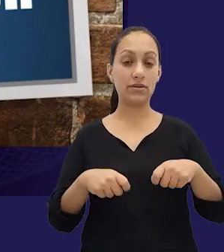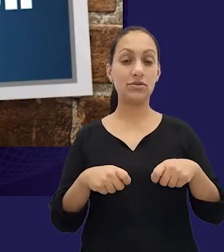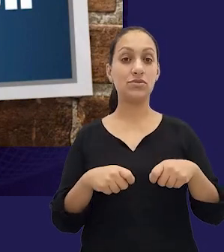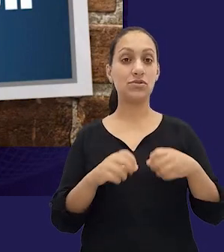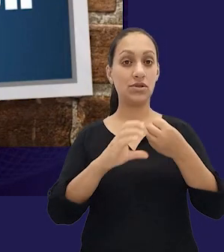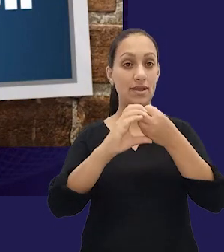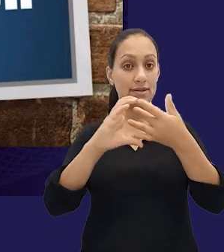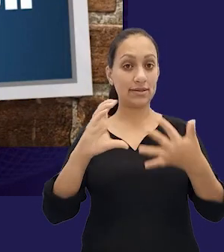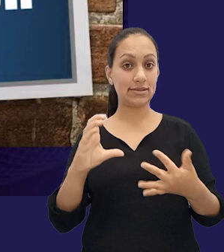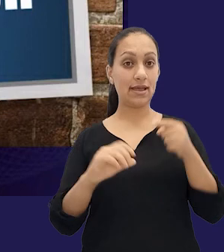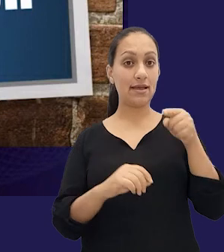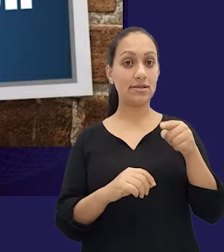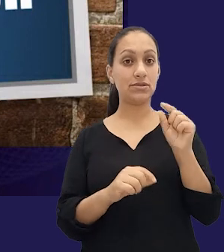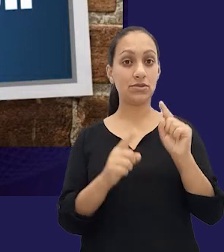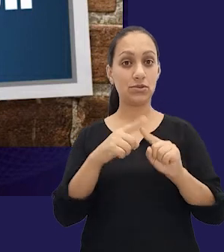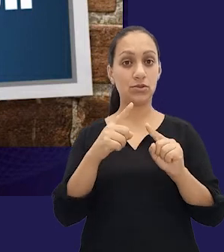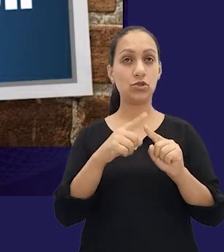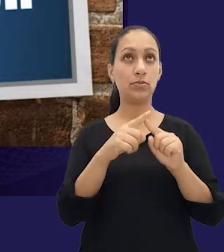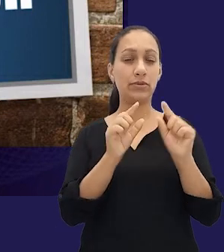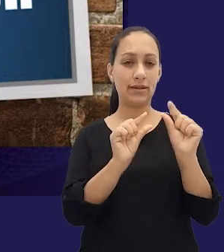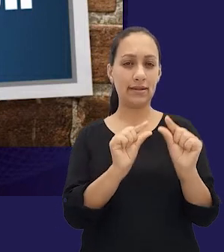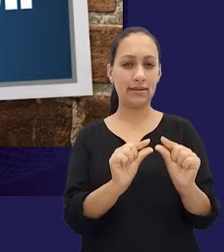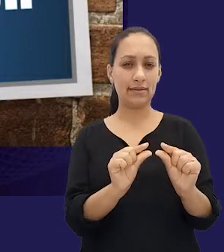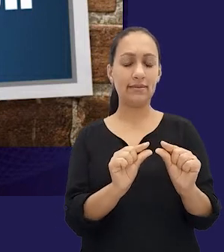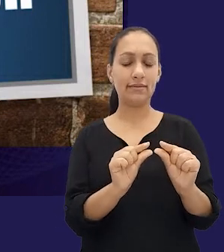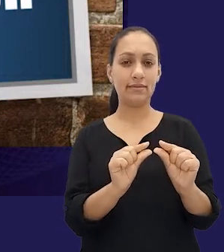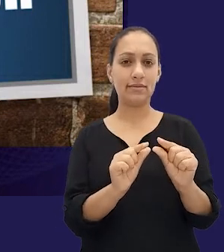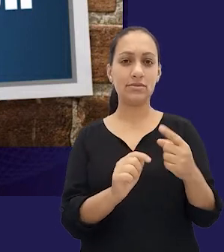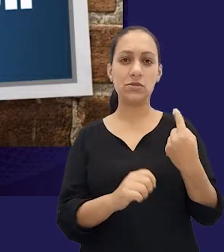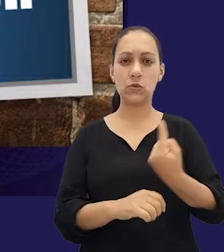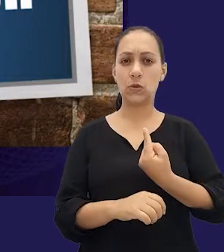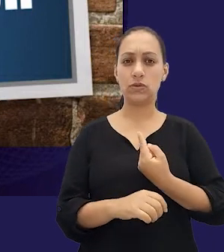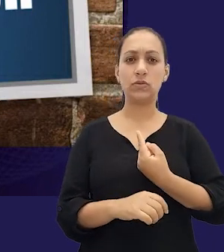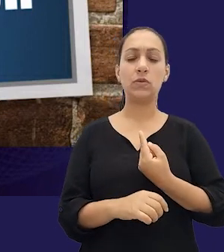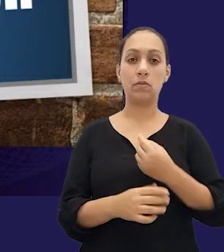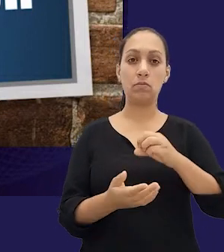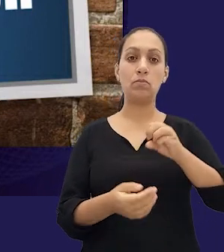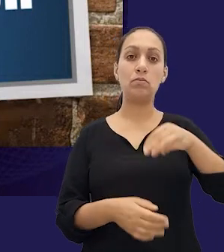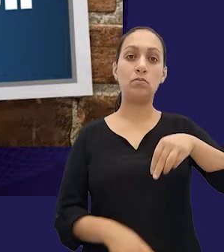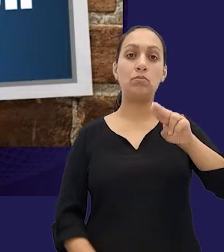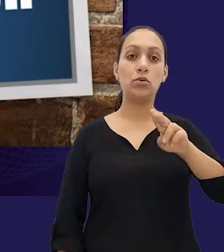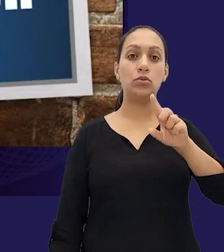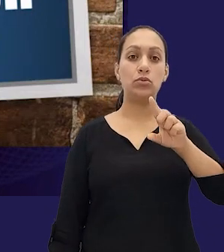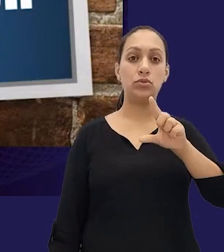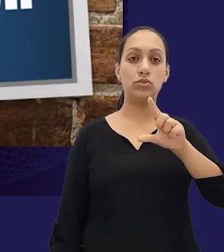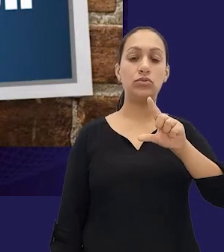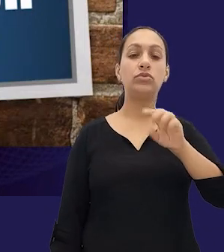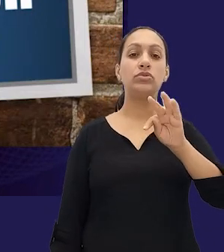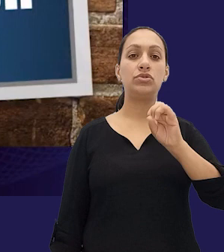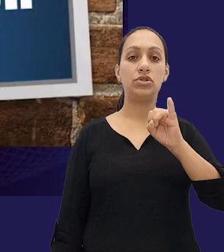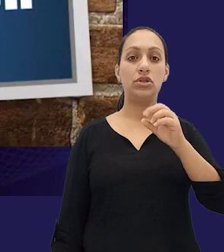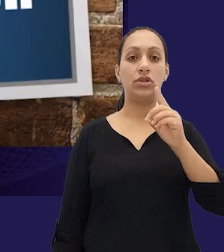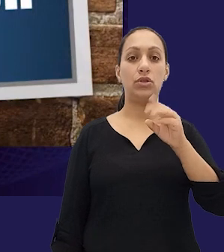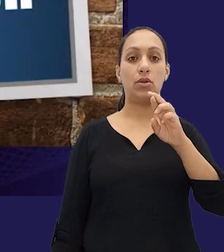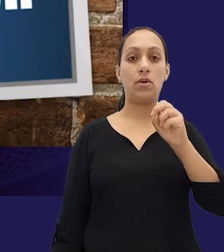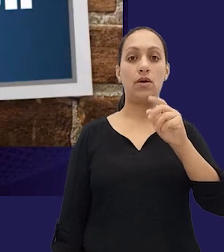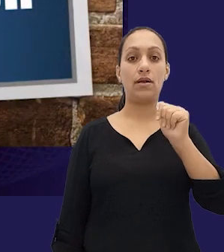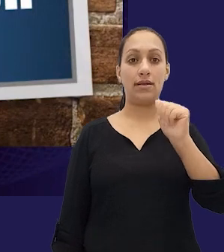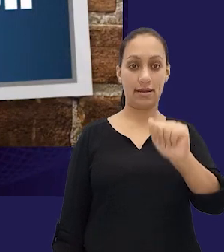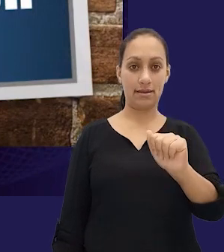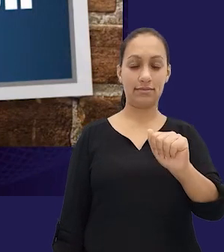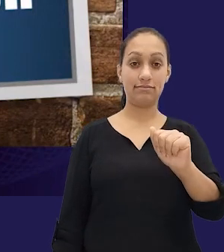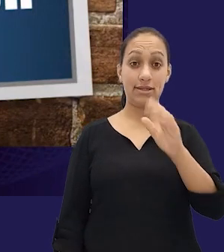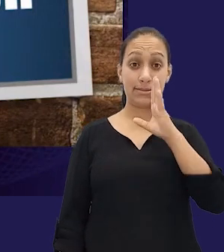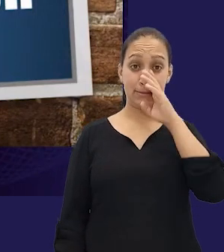este micro-organismo como um isolado multidroga resistente, tá? Em compensação, essa bactéria que está aqui